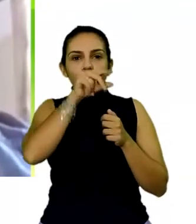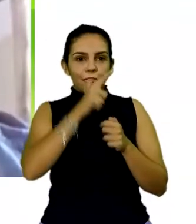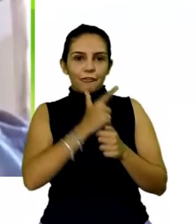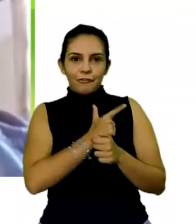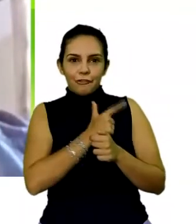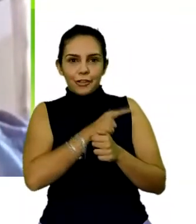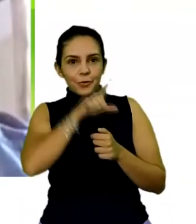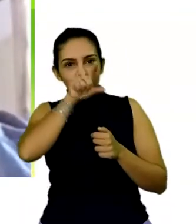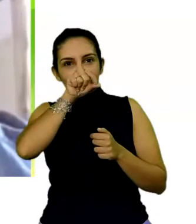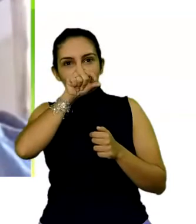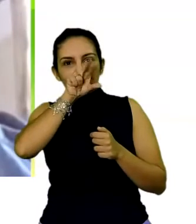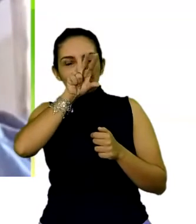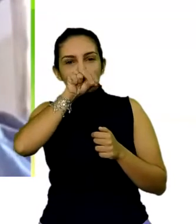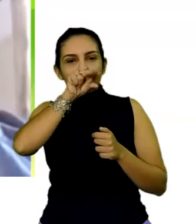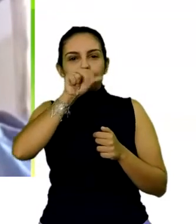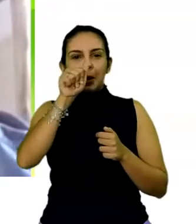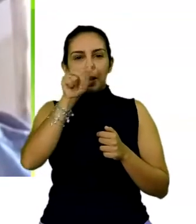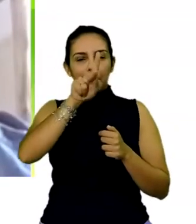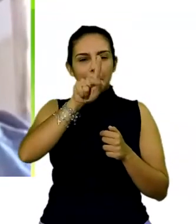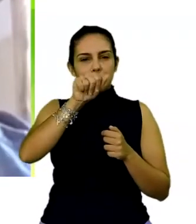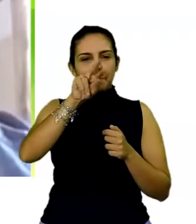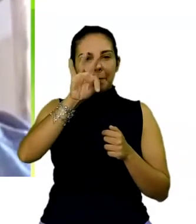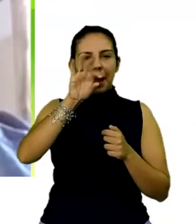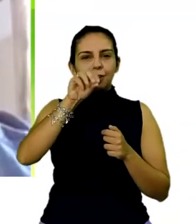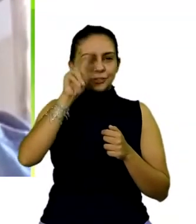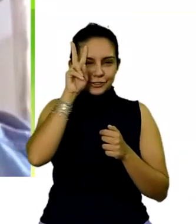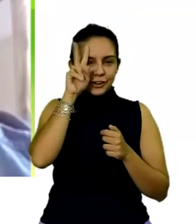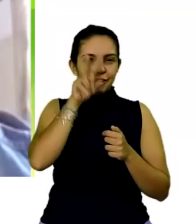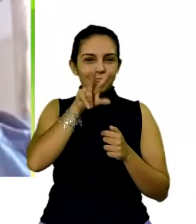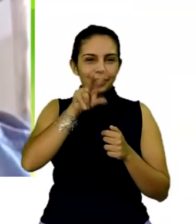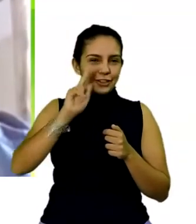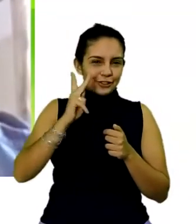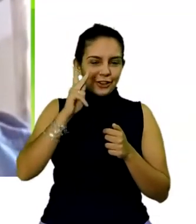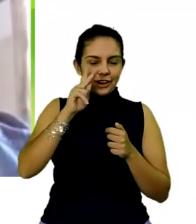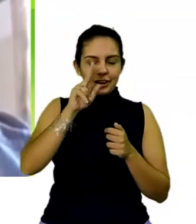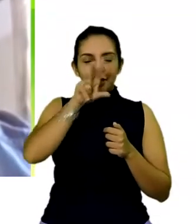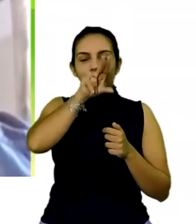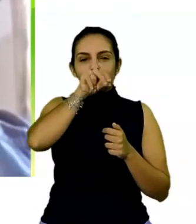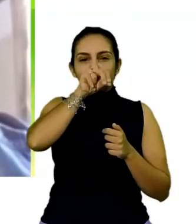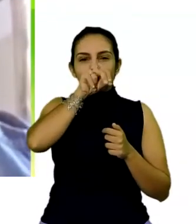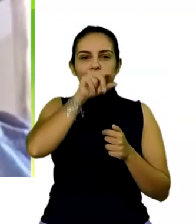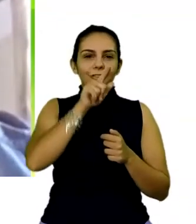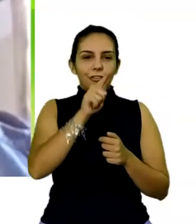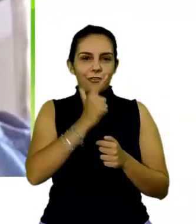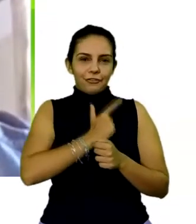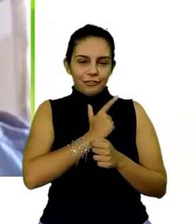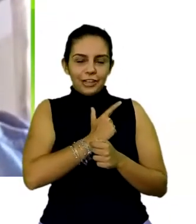e eu ouvi o Patinho Feio e mais qual que eu ouvi?